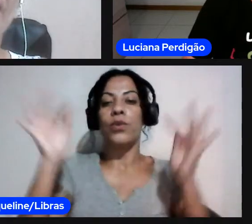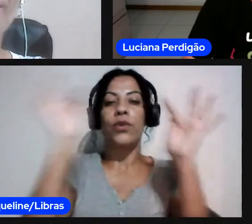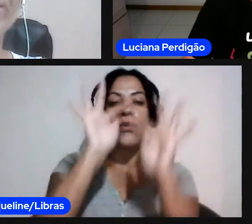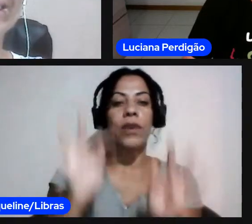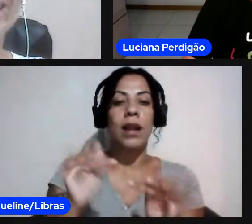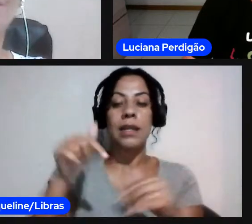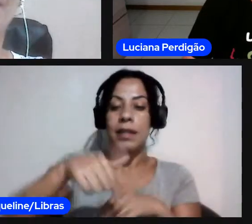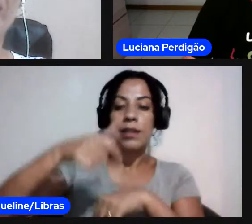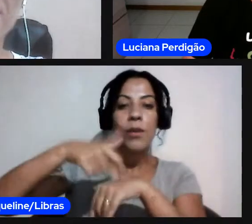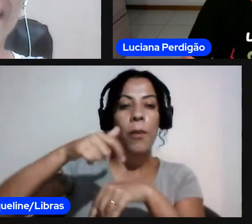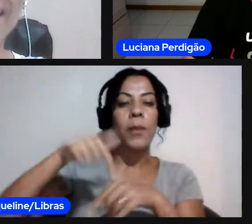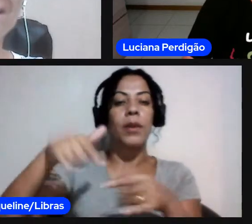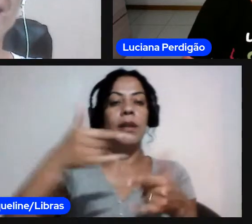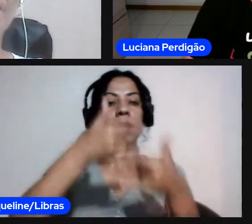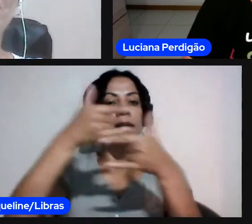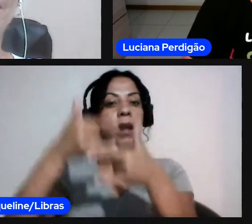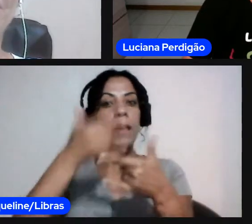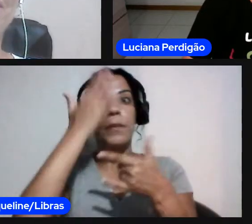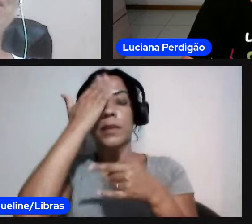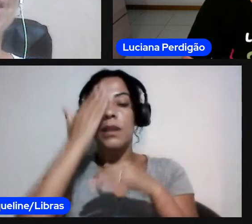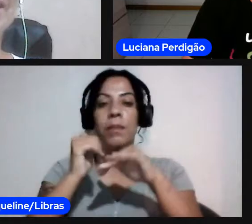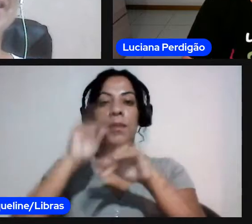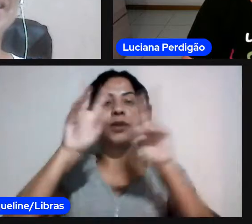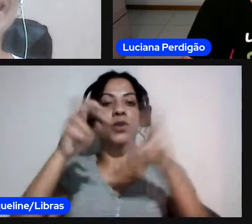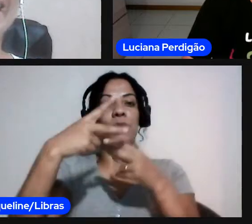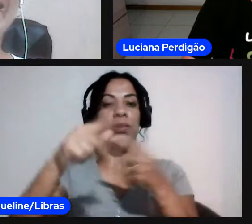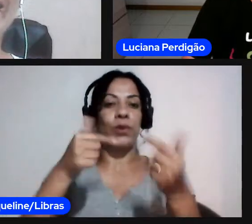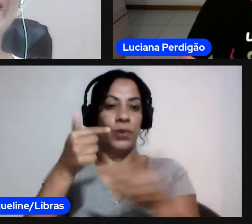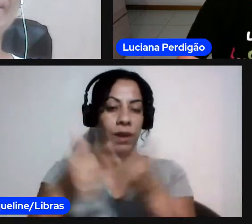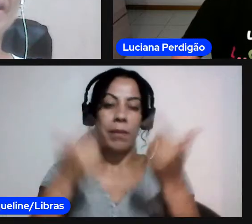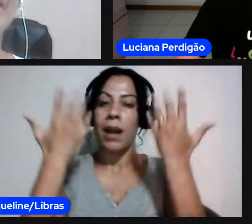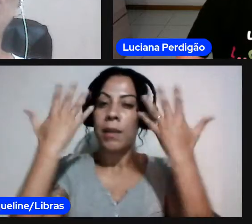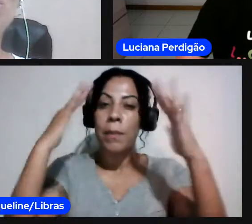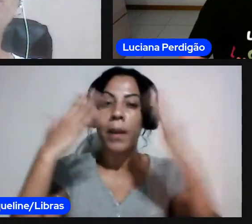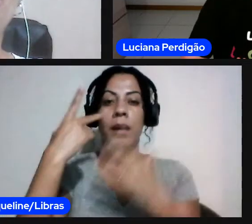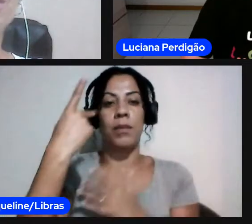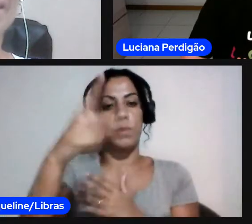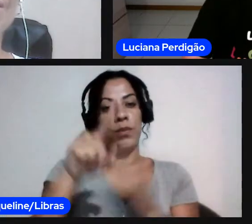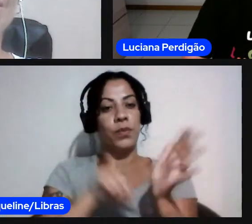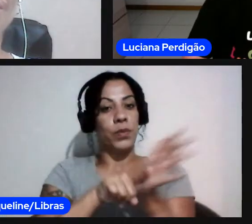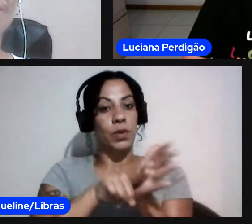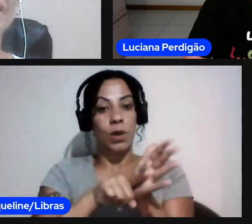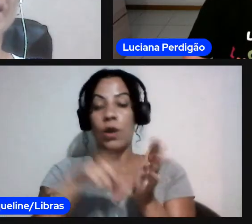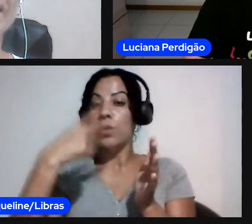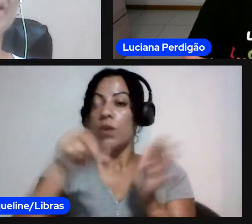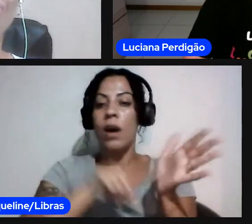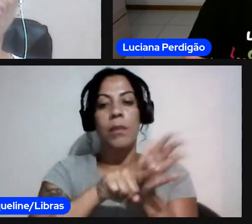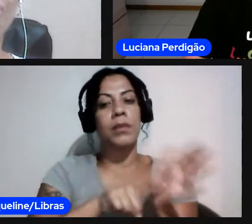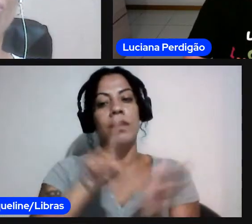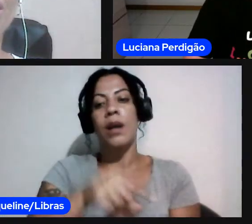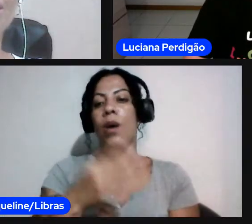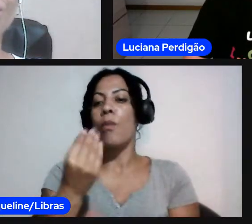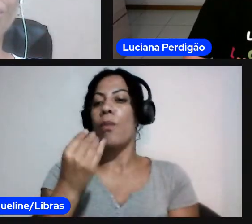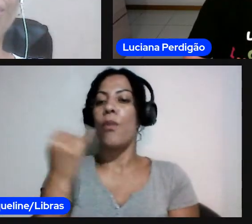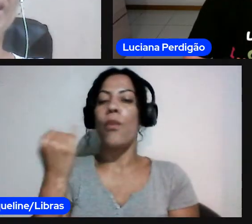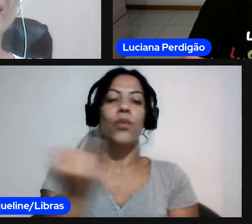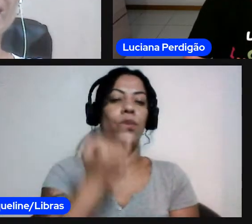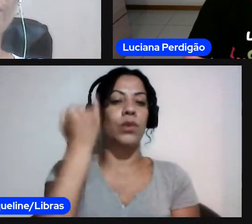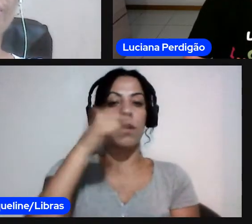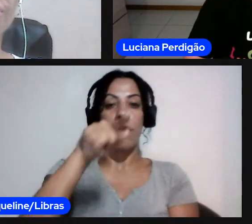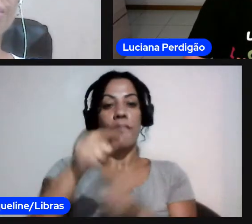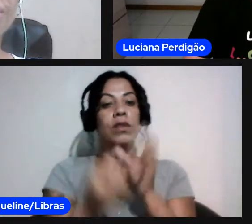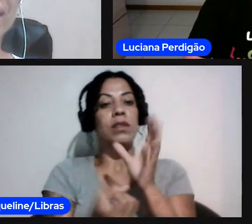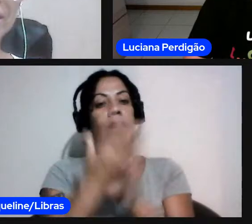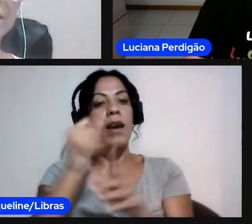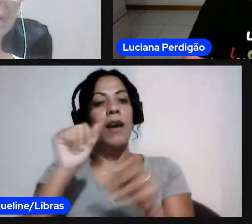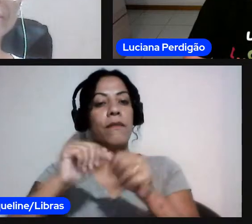seu trabalho, Luciana. Parabéns pela pesquisa tão importante que você desenvolveu sobre a orientação